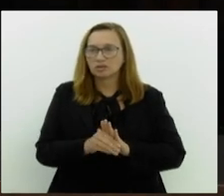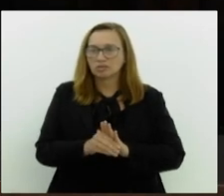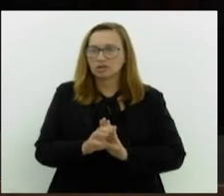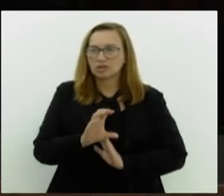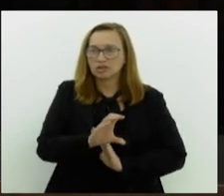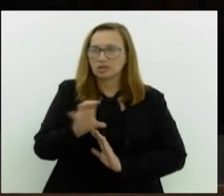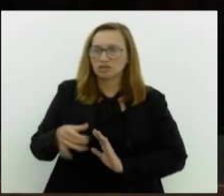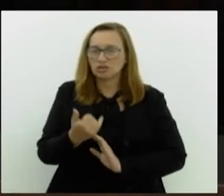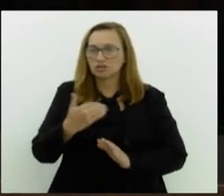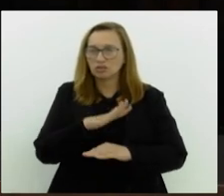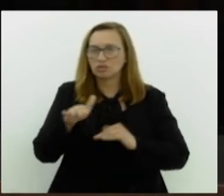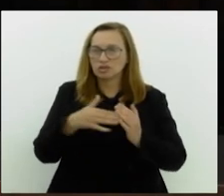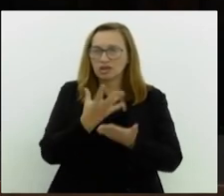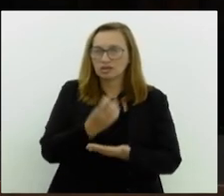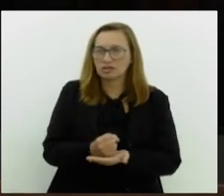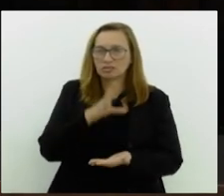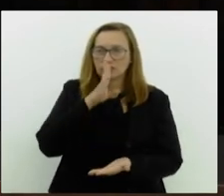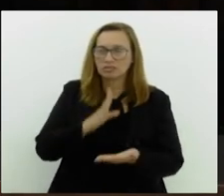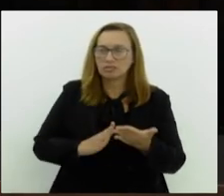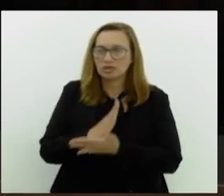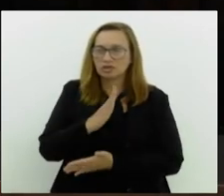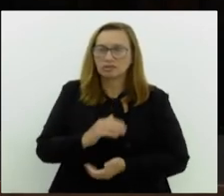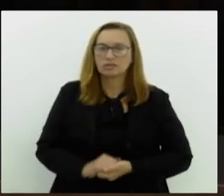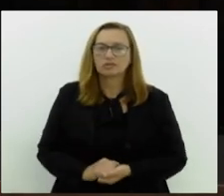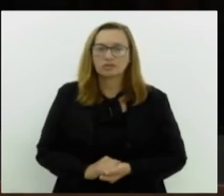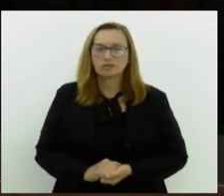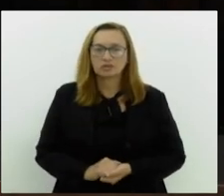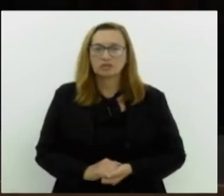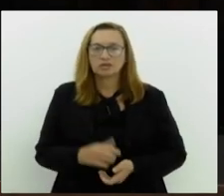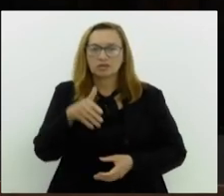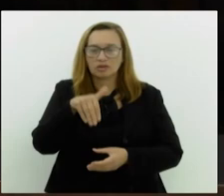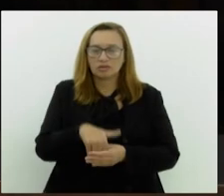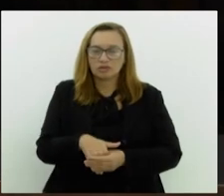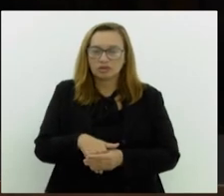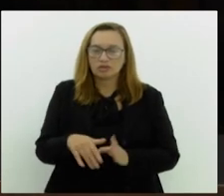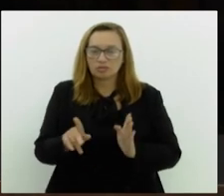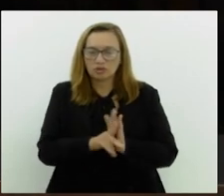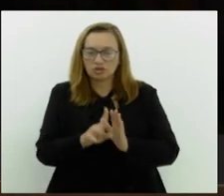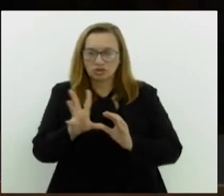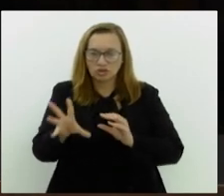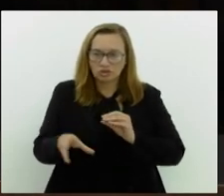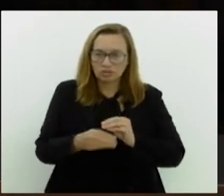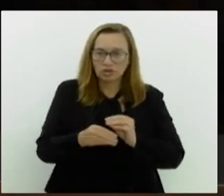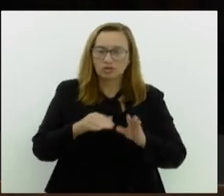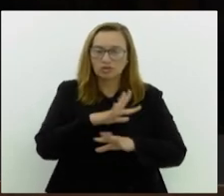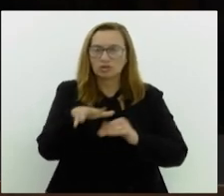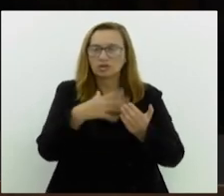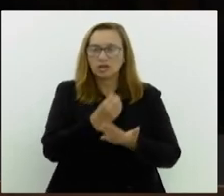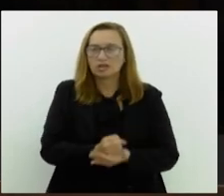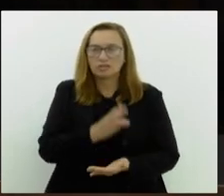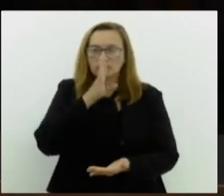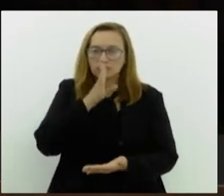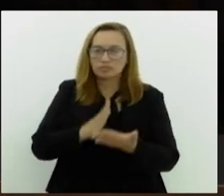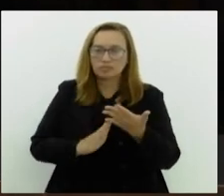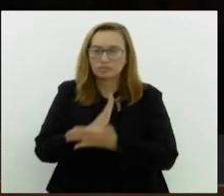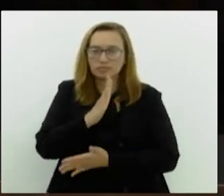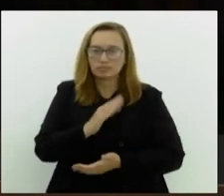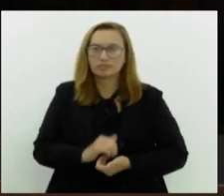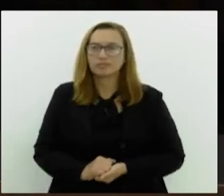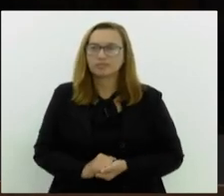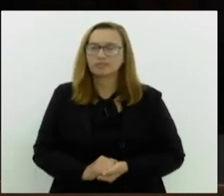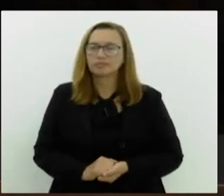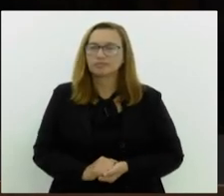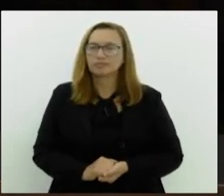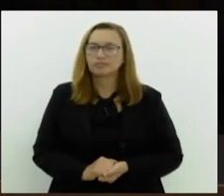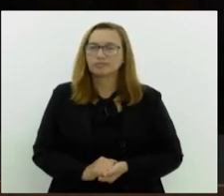CCJ. Os senhores que aprovam permanecem como estão, aprovado. Em votação, o projeto assim emendado. Os senhores que aprovam permanecem como estão,